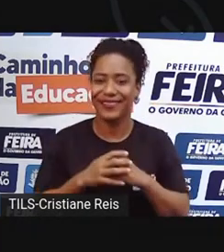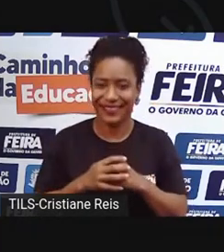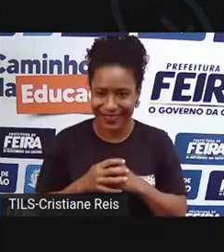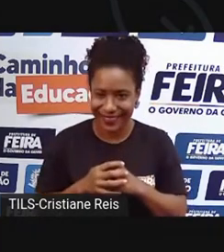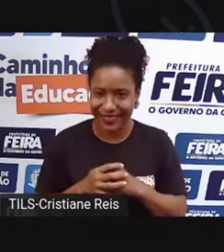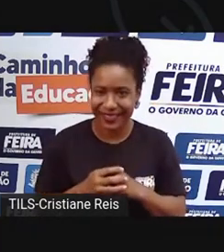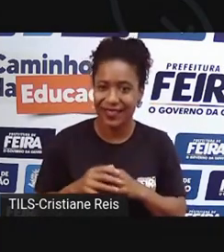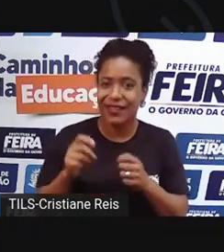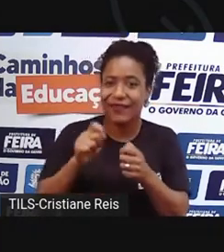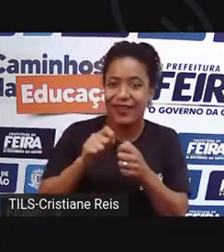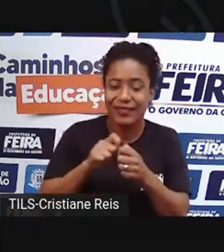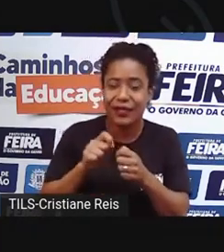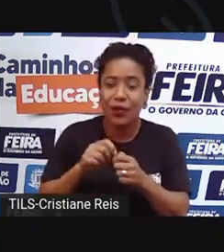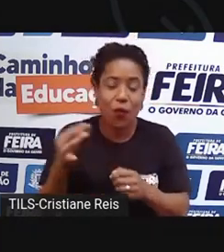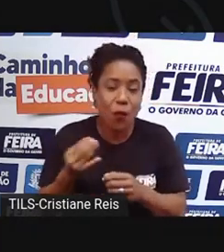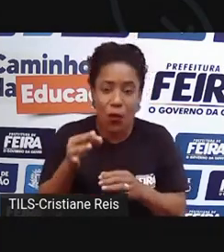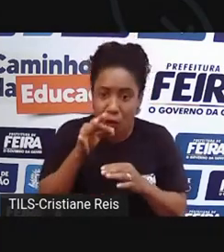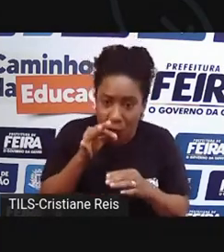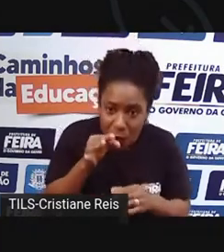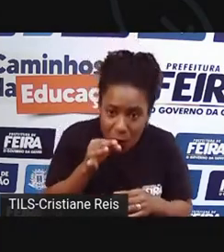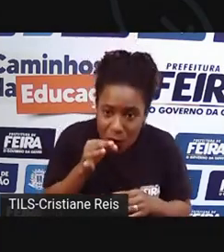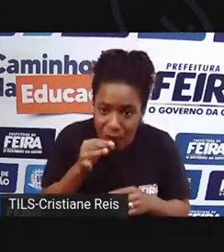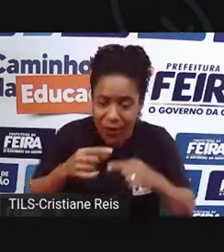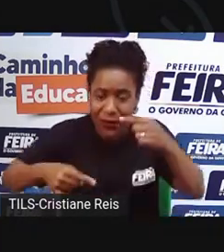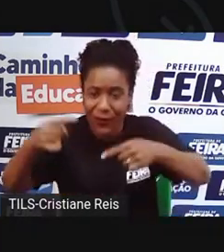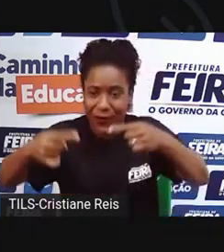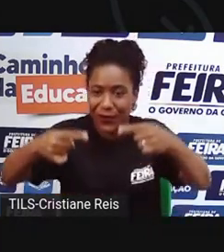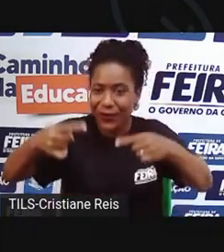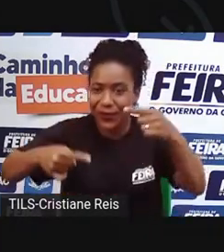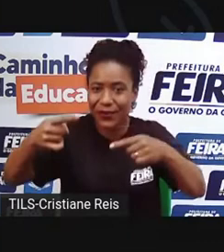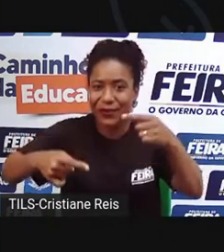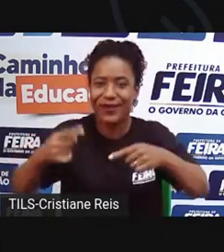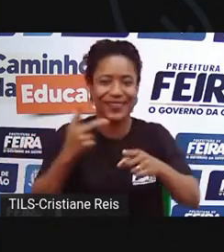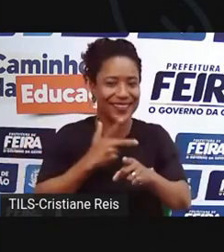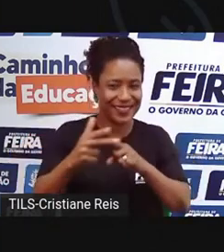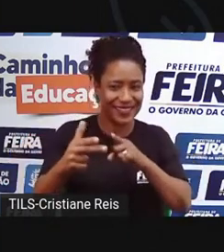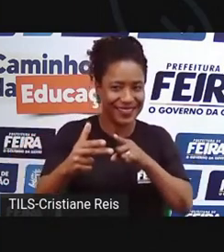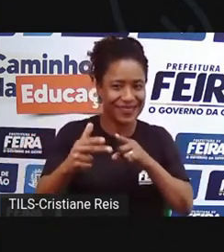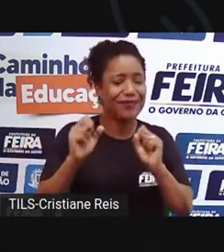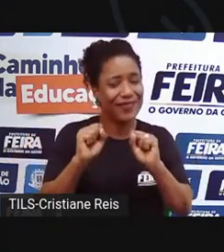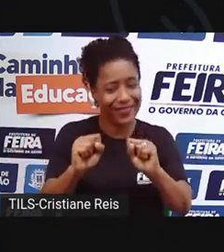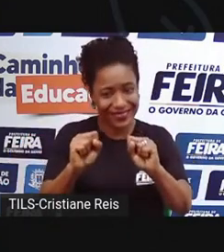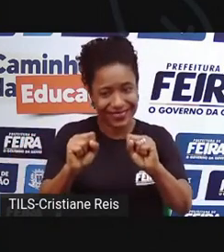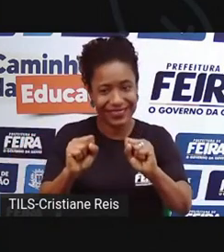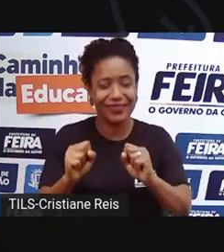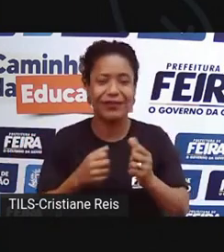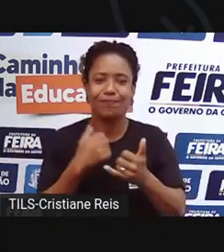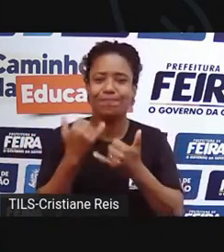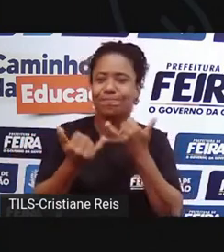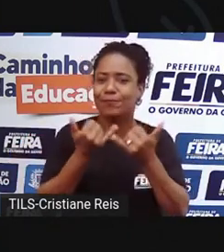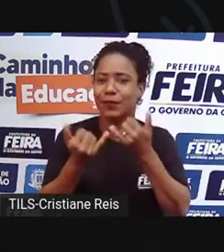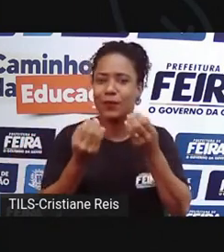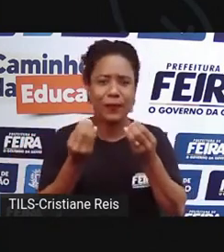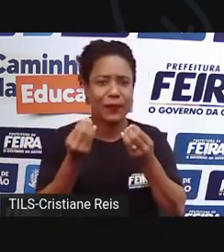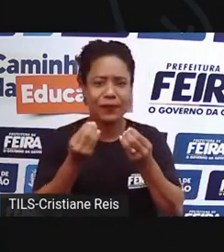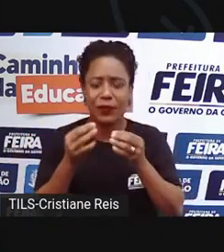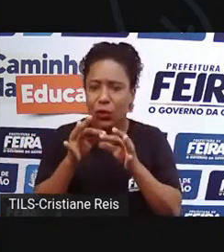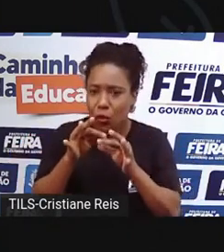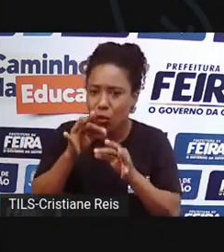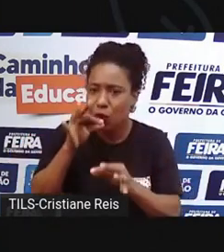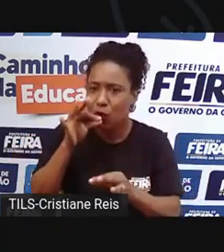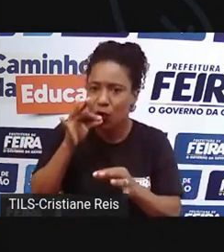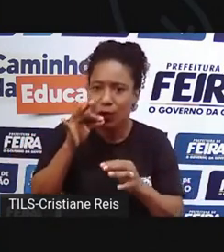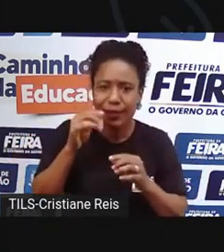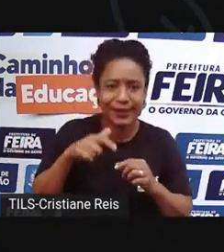competição de quem consegue pegar mais. Agora eu vou ensinar para vocês como é que brinca. Cadê o meu canudo, hein?